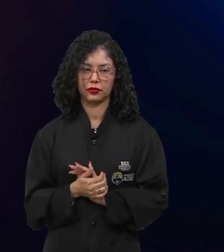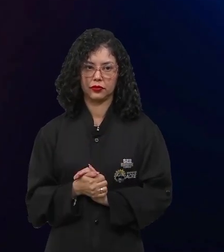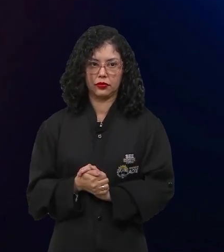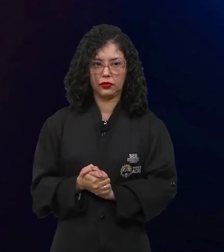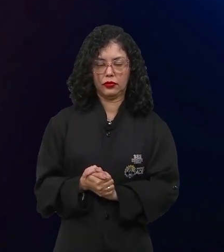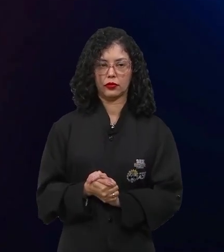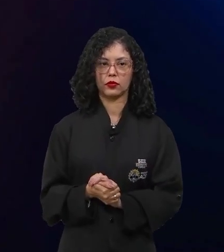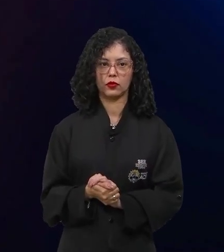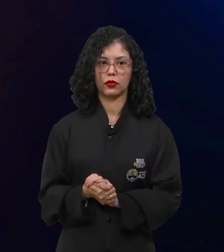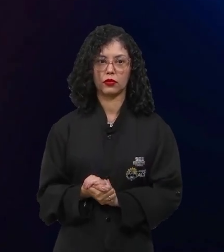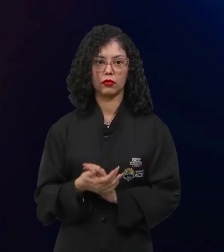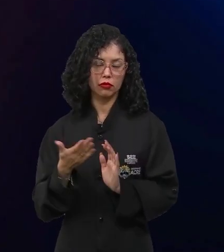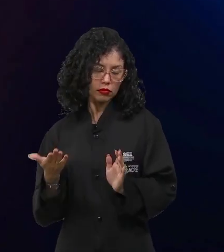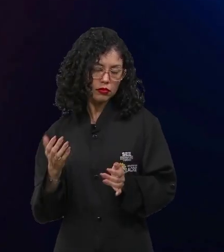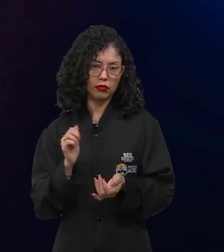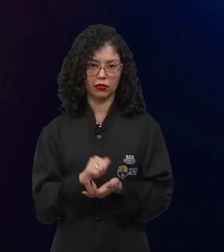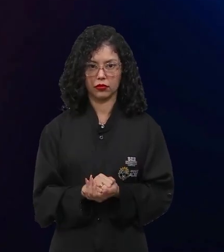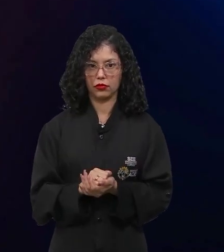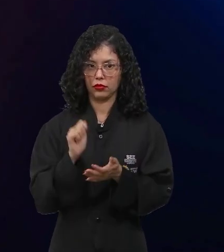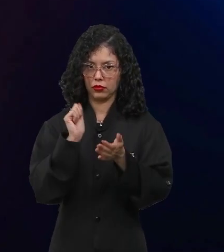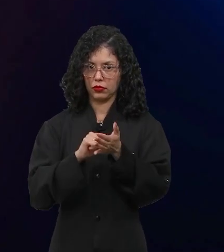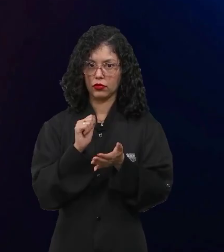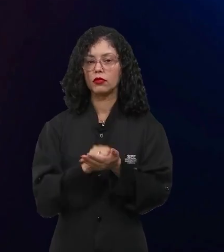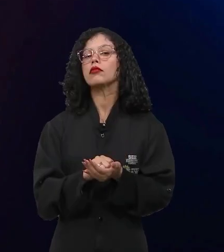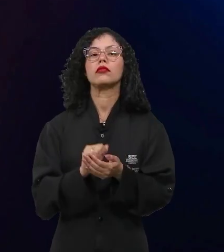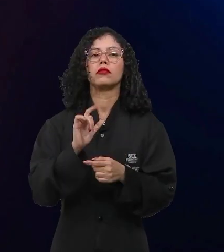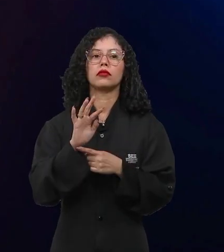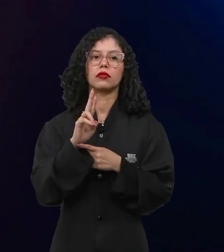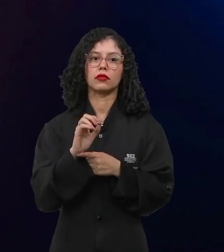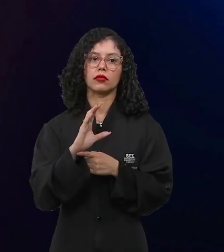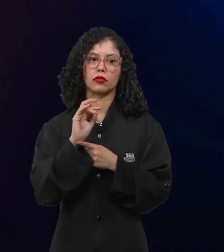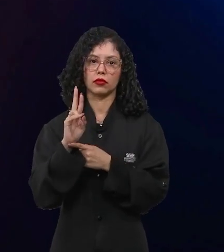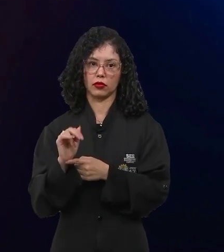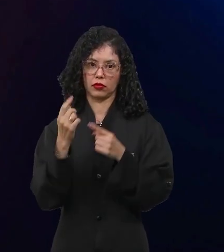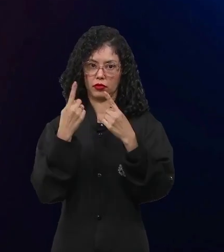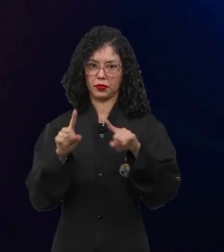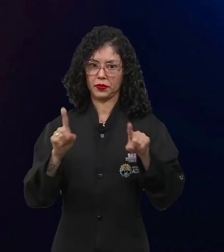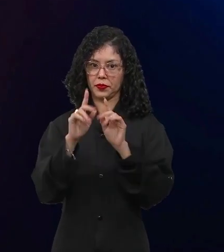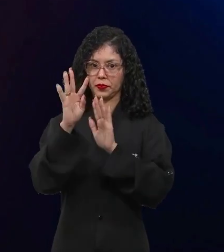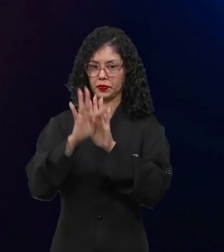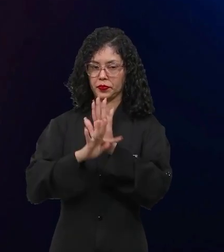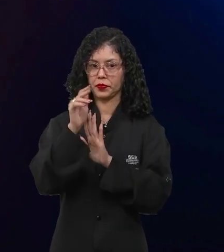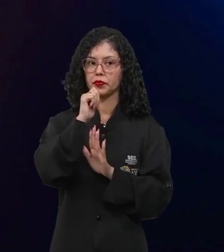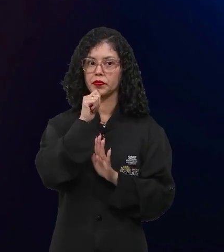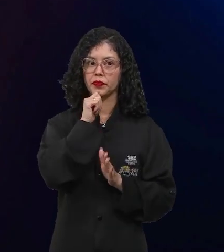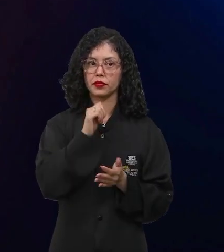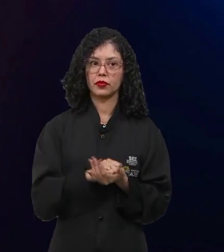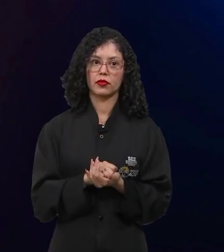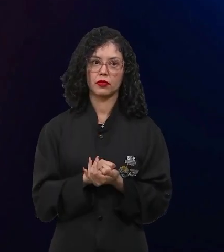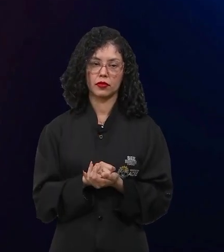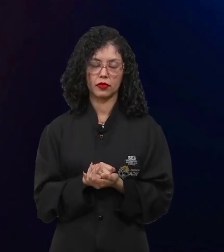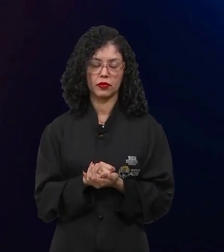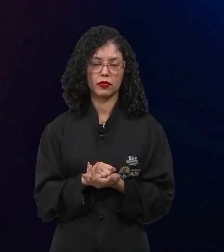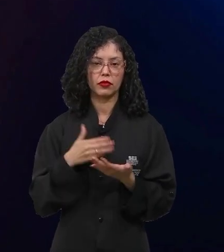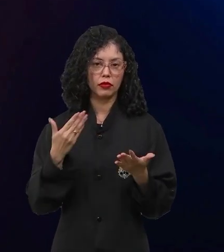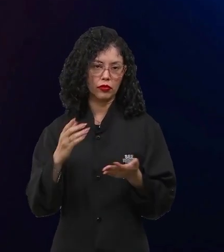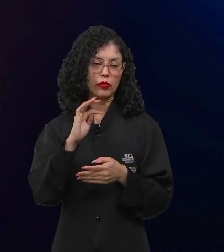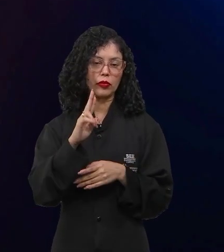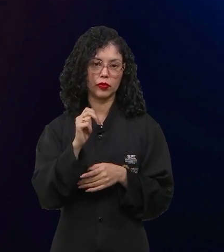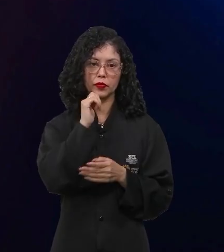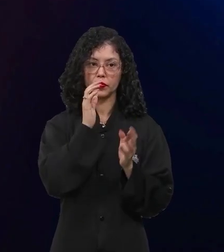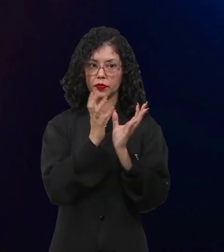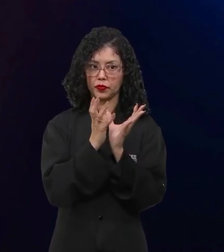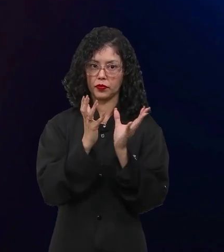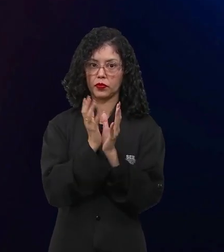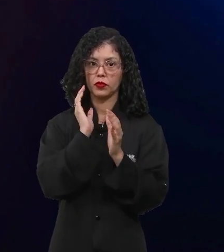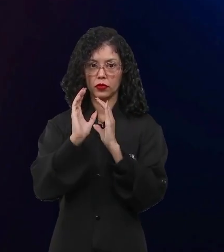nossa aula. E de uma forma mais descritiva, o libreto e o coro, né, que é o texto dramático de uma ópera. O coro, um